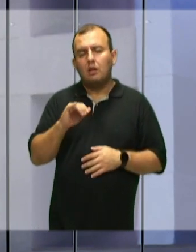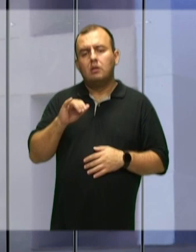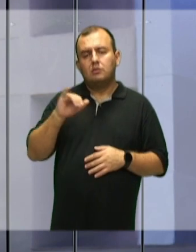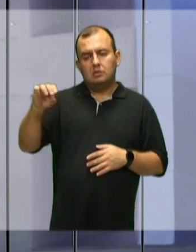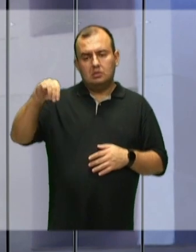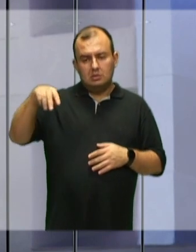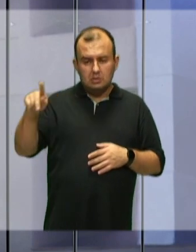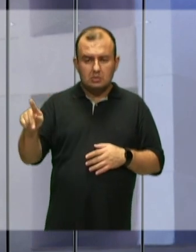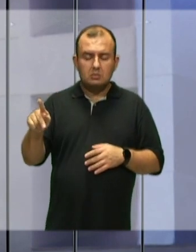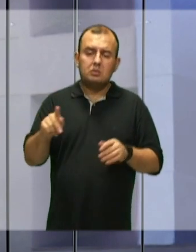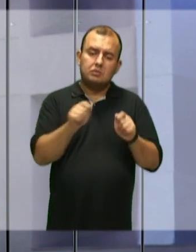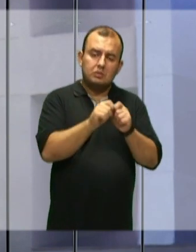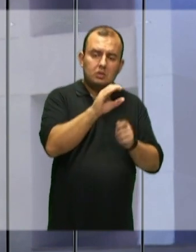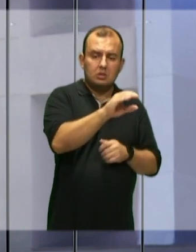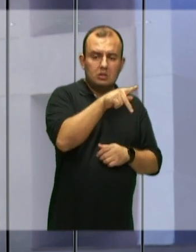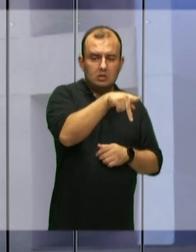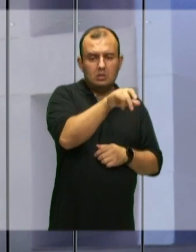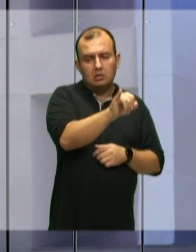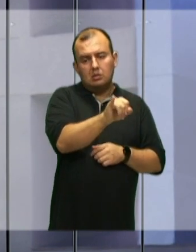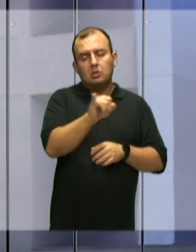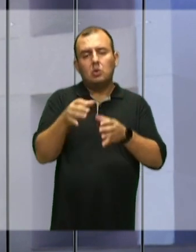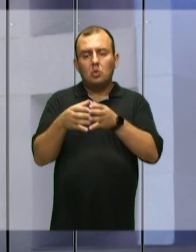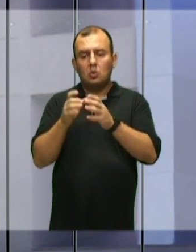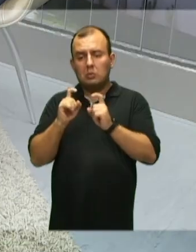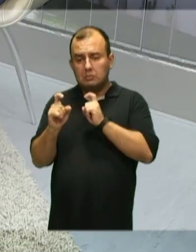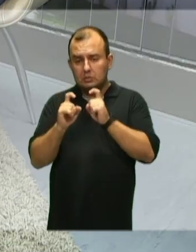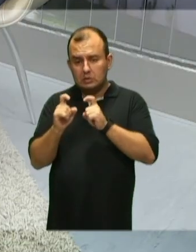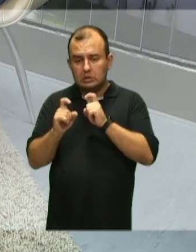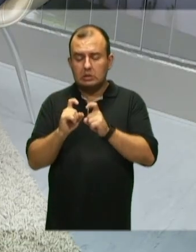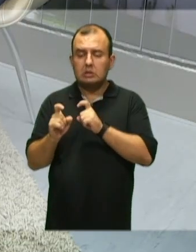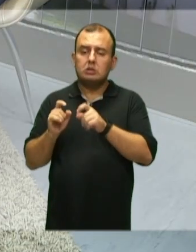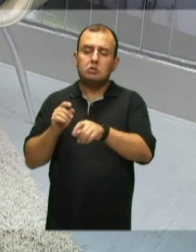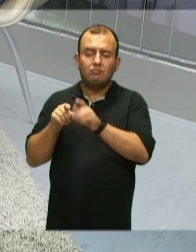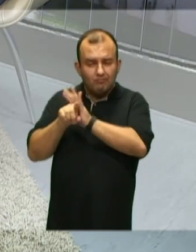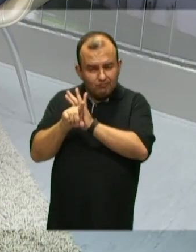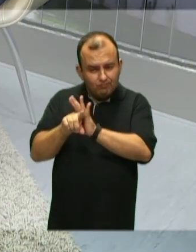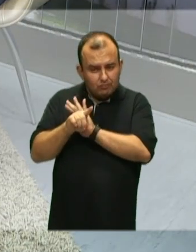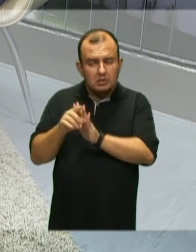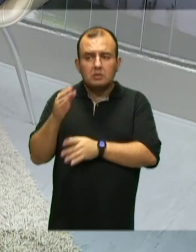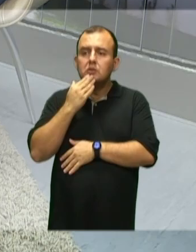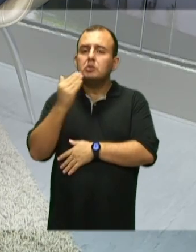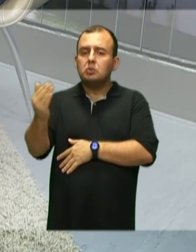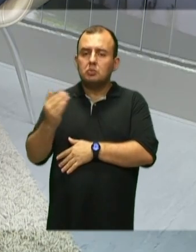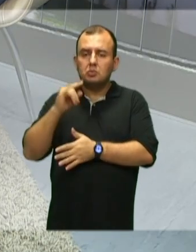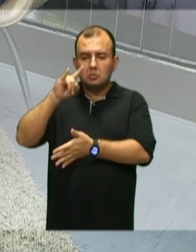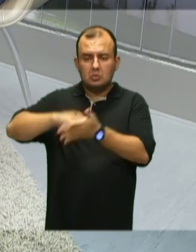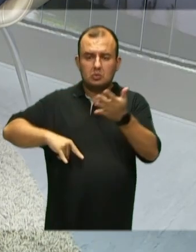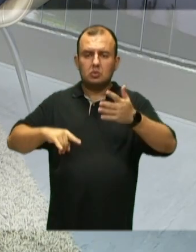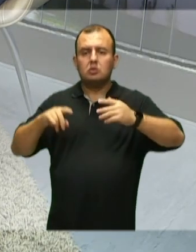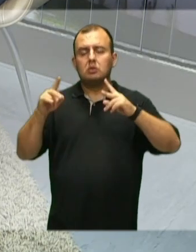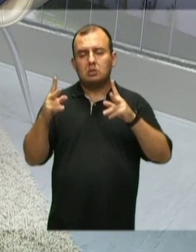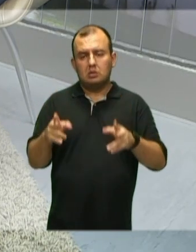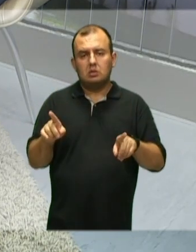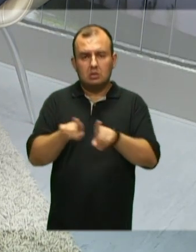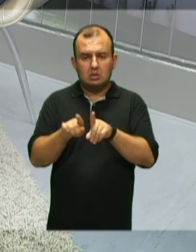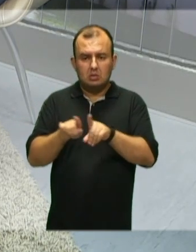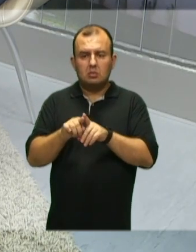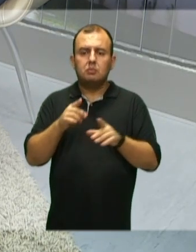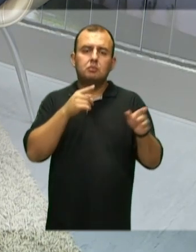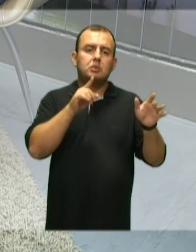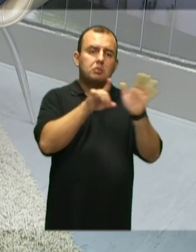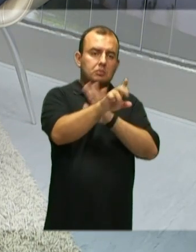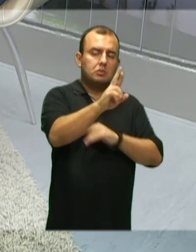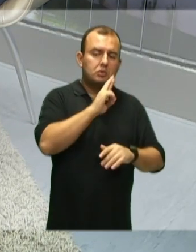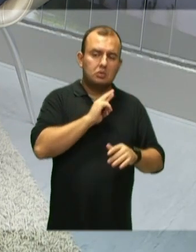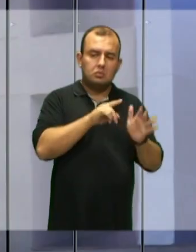quer fazer sim uma CPI quer criar sim comissão para investigar quer sim fazer requerimento sim fazer oitivas como fez dos três secretários aqui